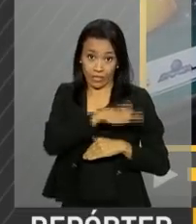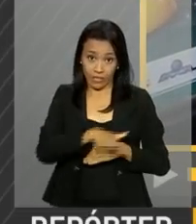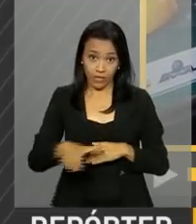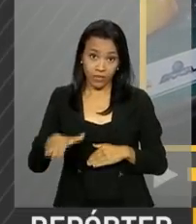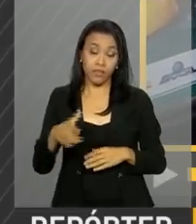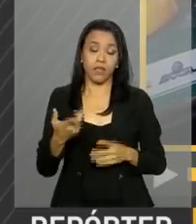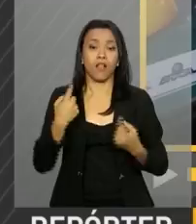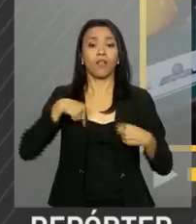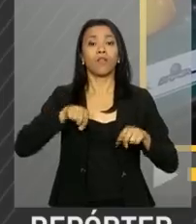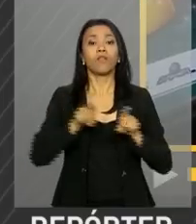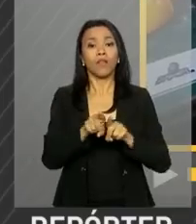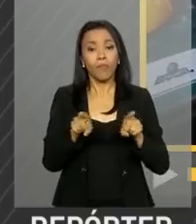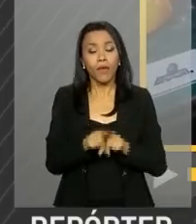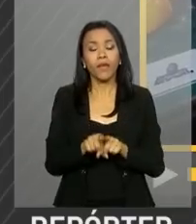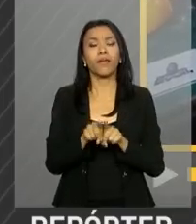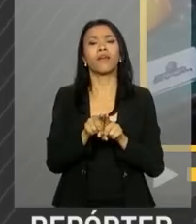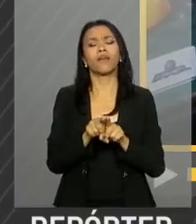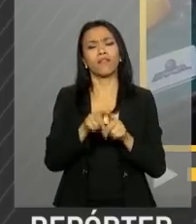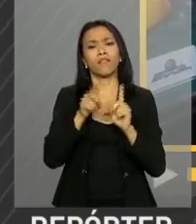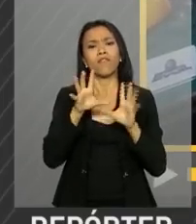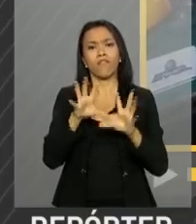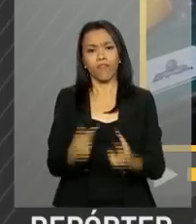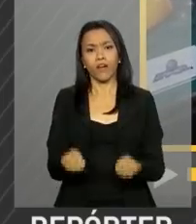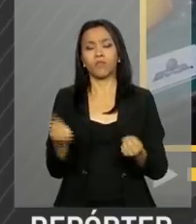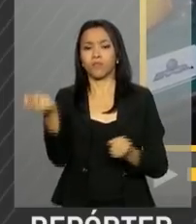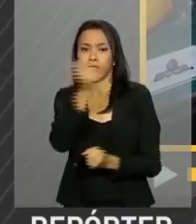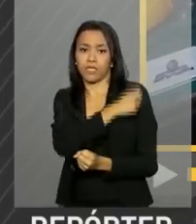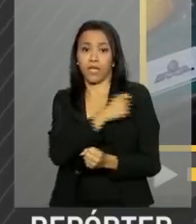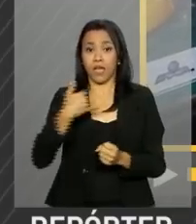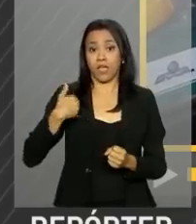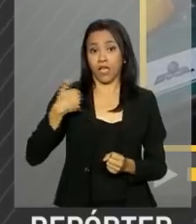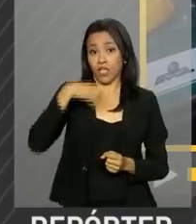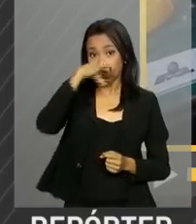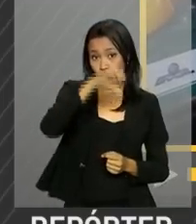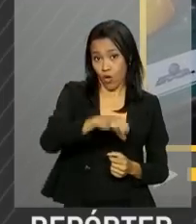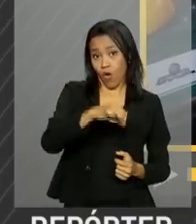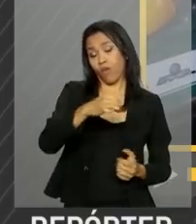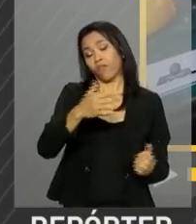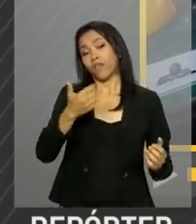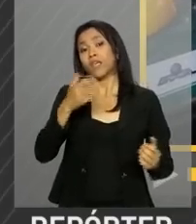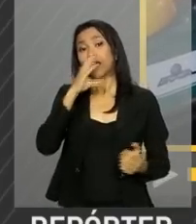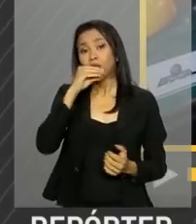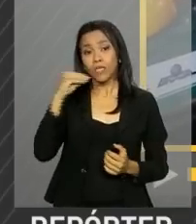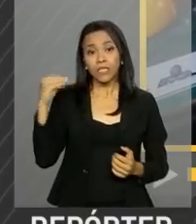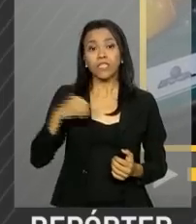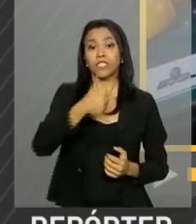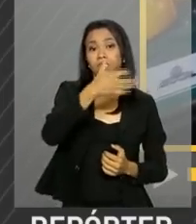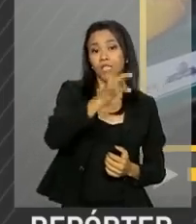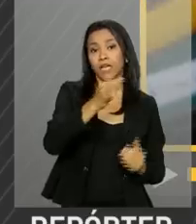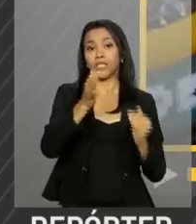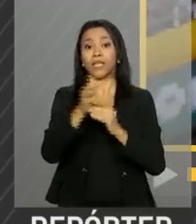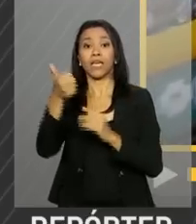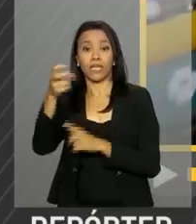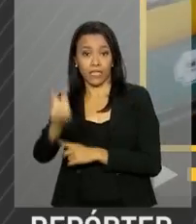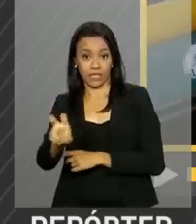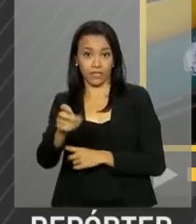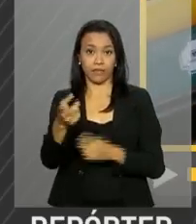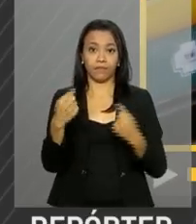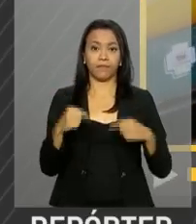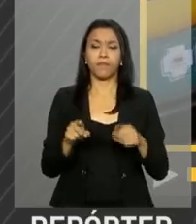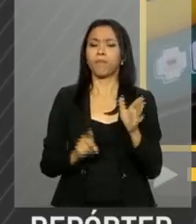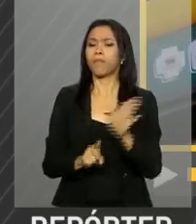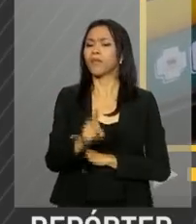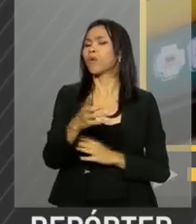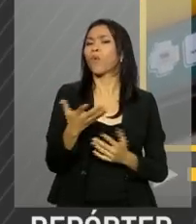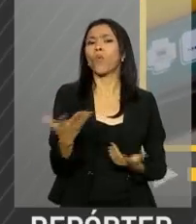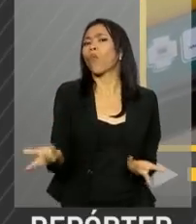também estaremos vacinando as crianças de 9 anos e os adolescentes de 10 a 15 anos. E doutora, quais as vacinas